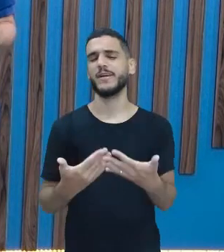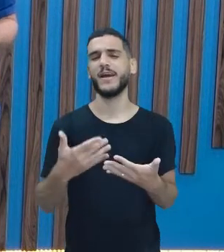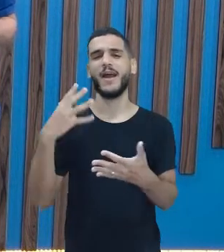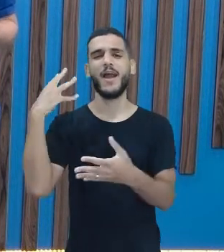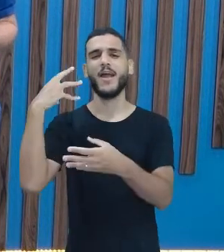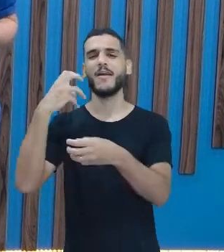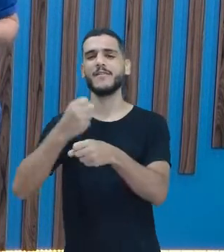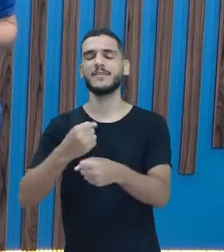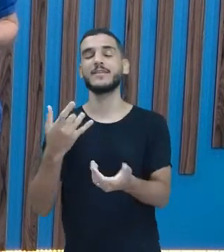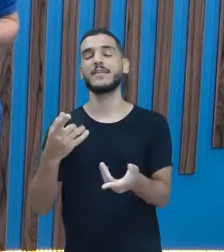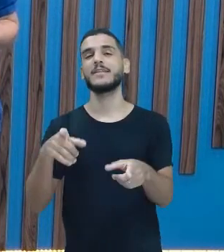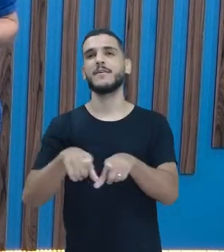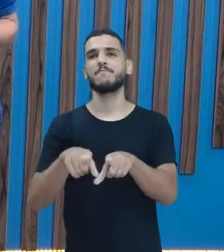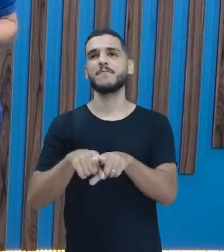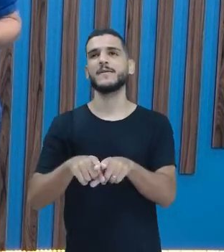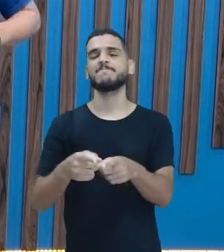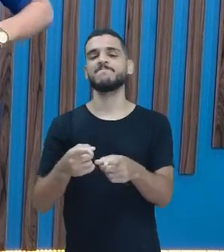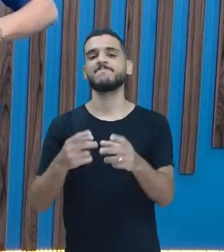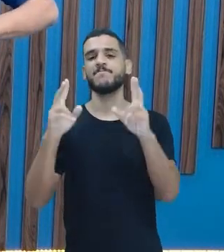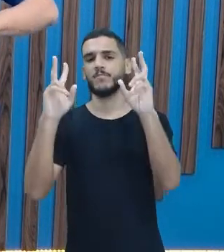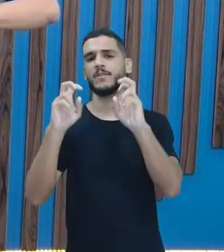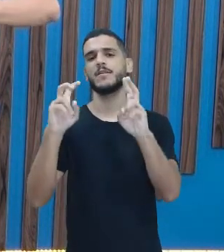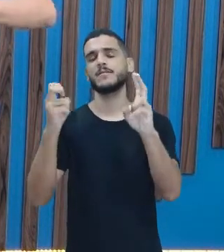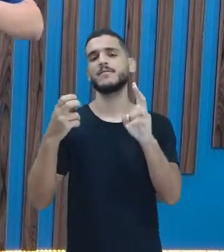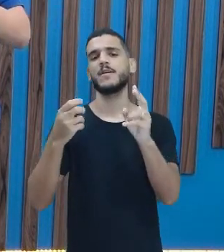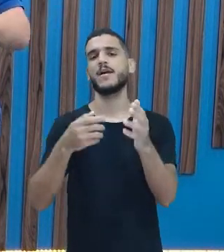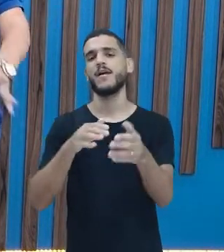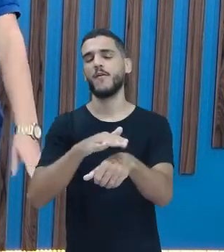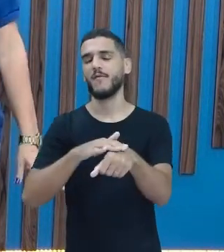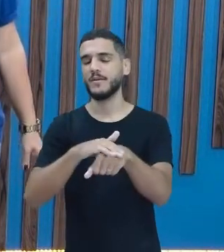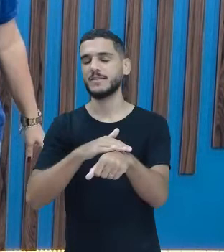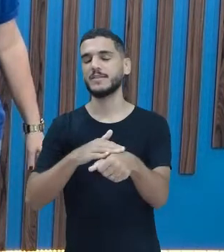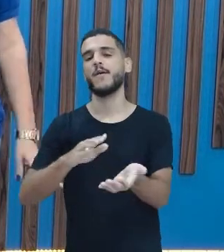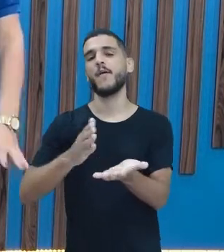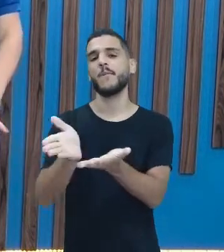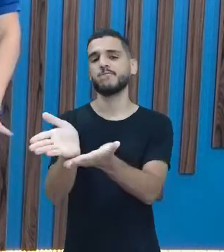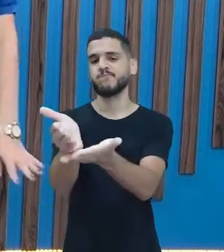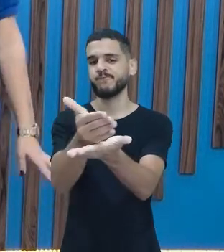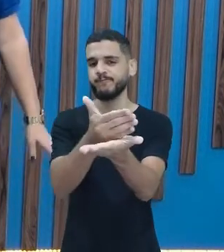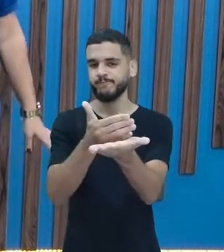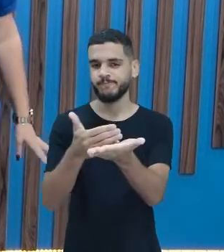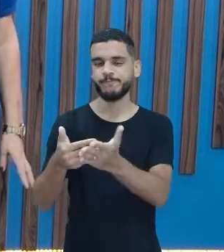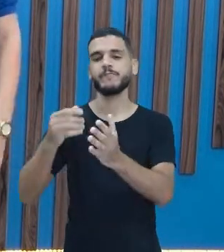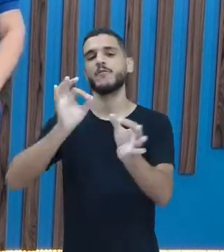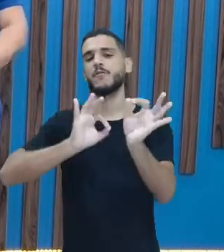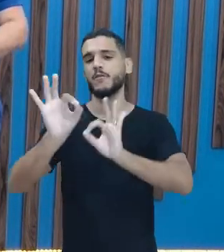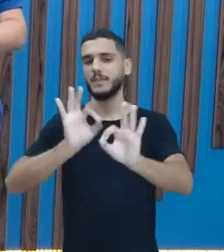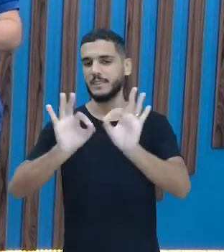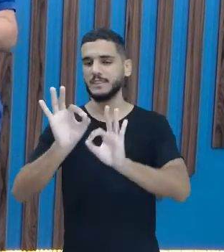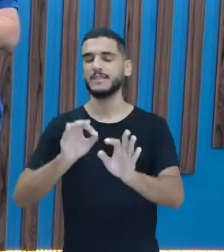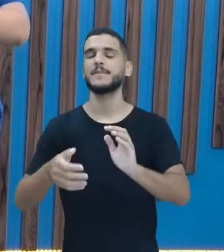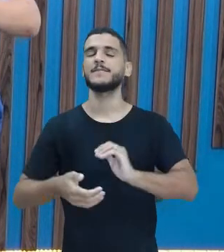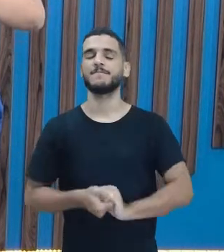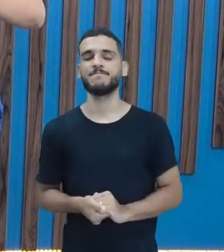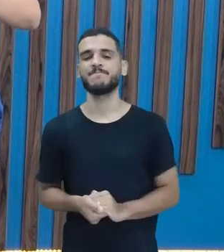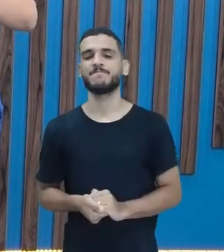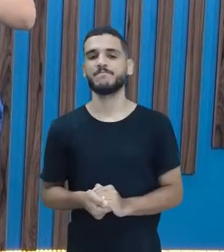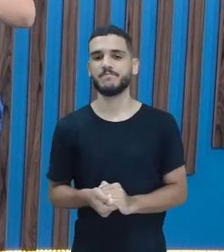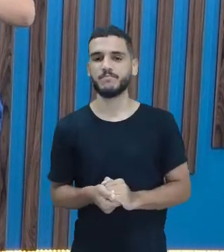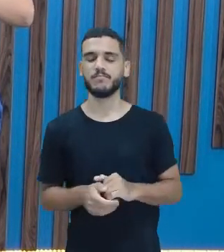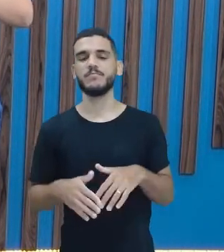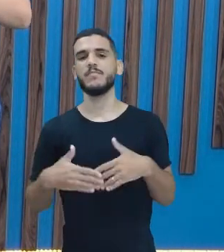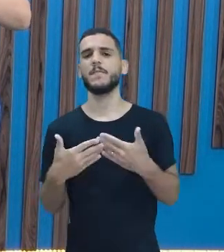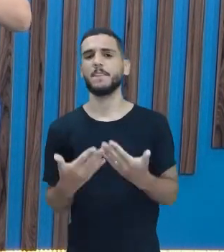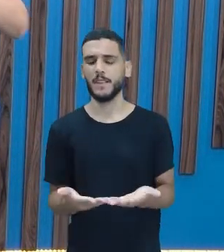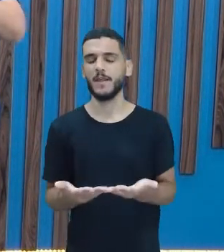revisada num assunto que a gente não tinha mais conversado. Coleta e classificação de dados, tá certo? A gente vai fazer